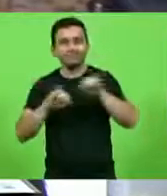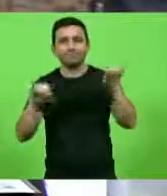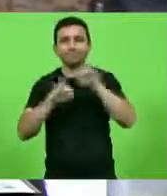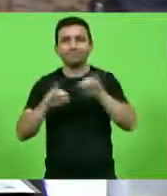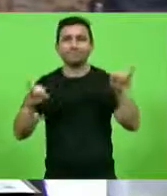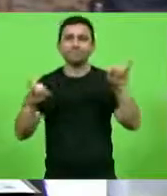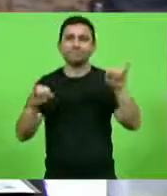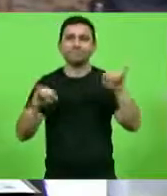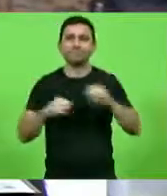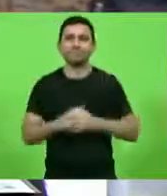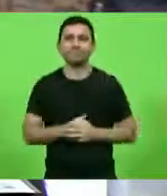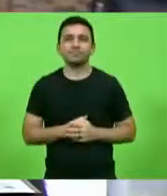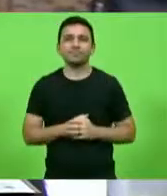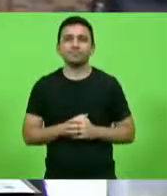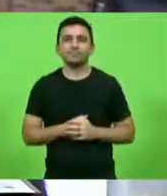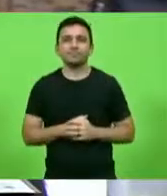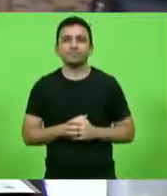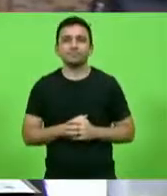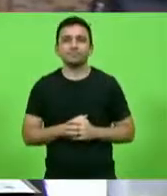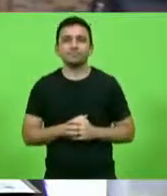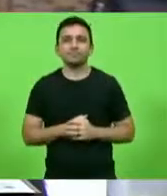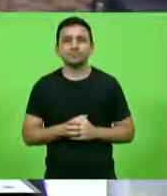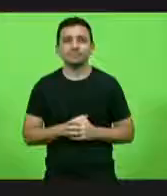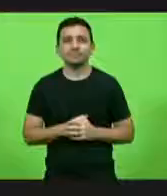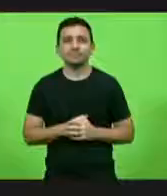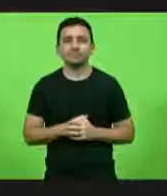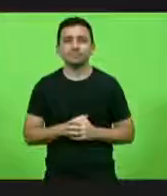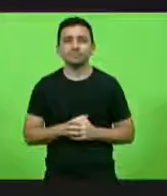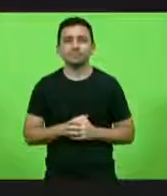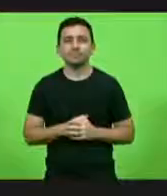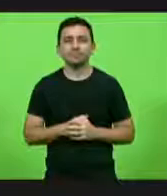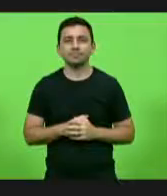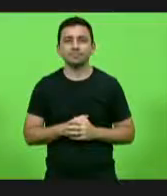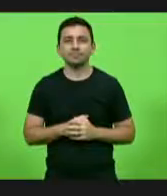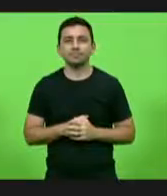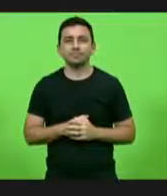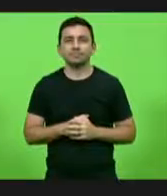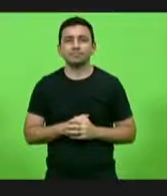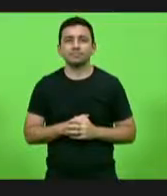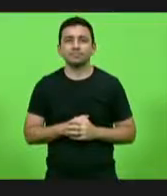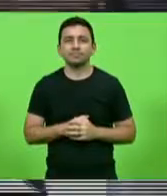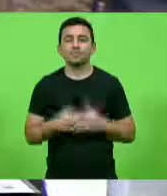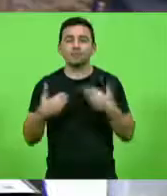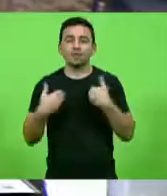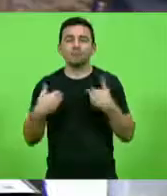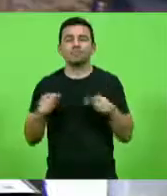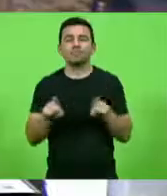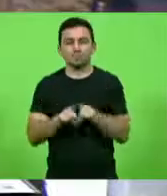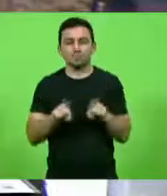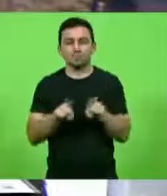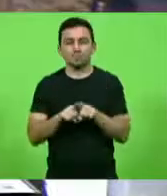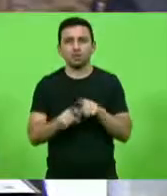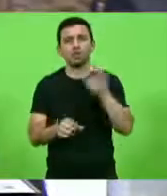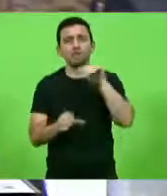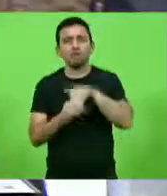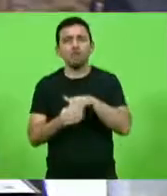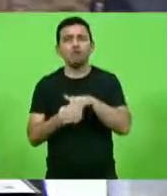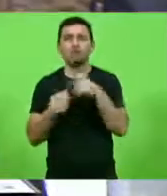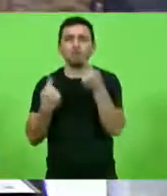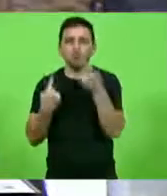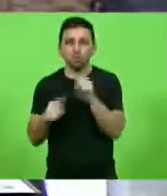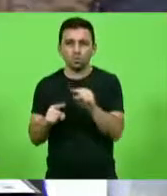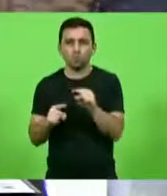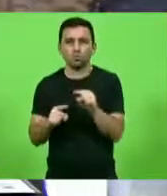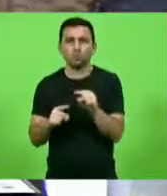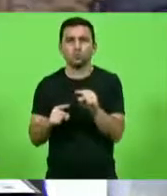promover, para dizer deputado, lá que fez falar alguma coisa. Depois, na sua vez, por favor, deputado. Então, assim, eu vou votar contra, porque é